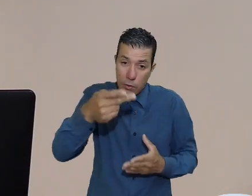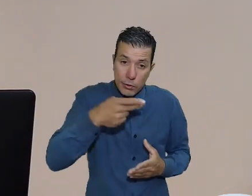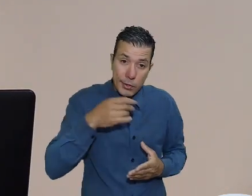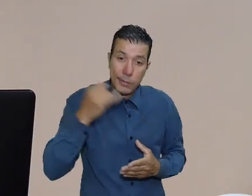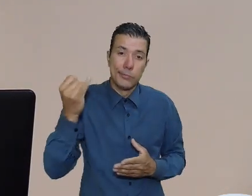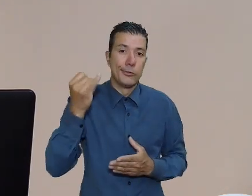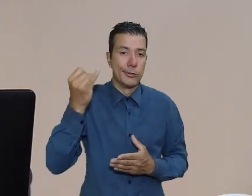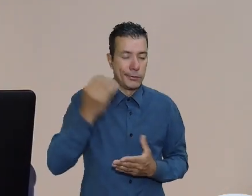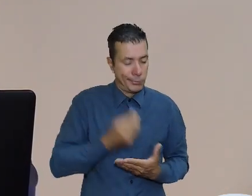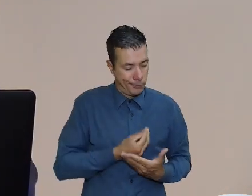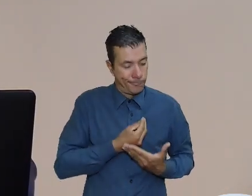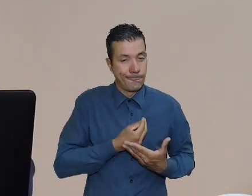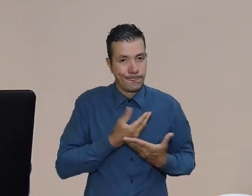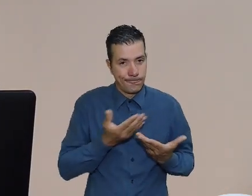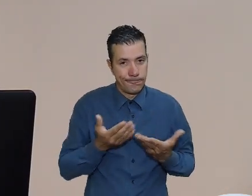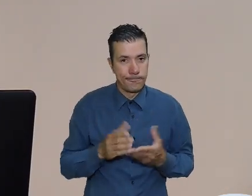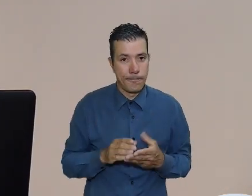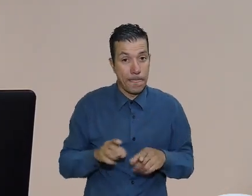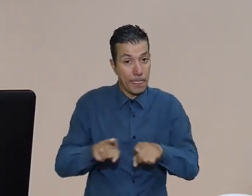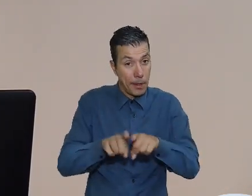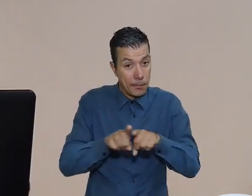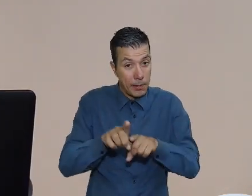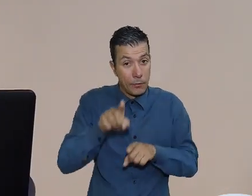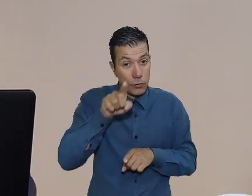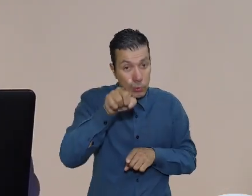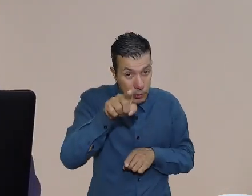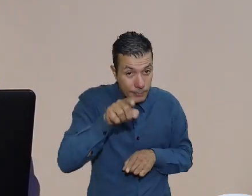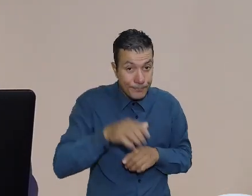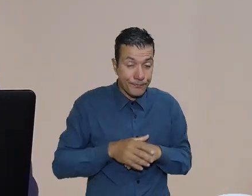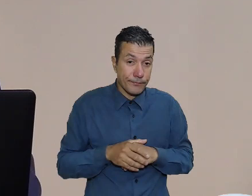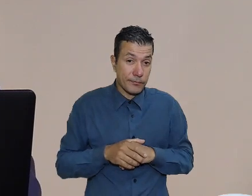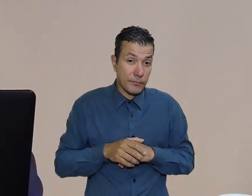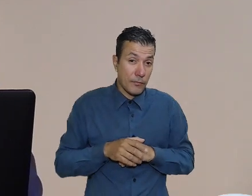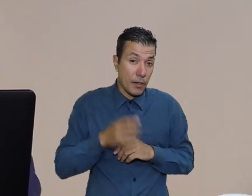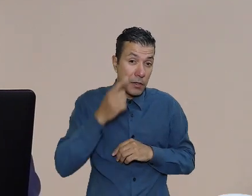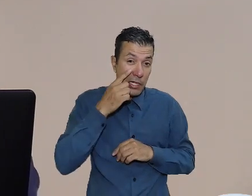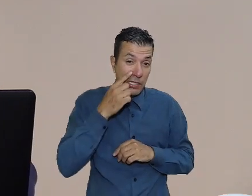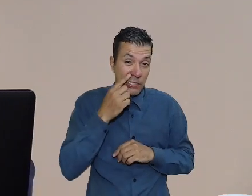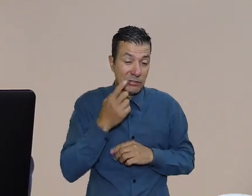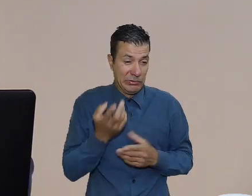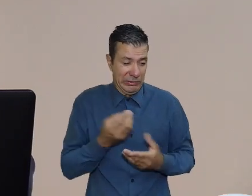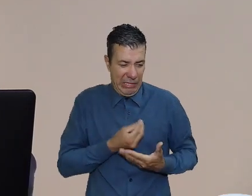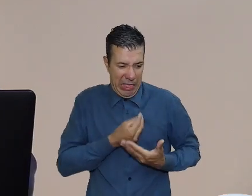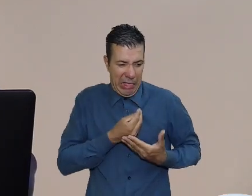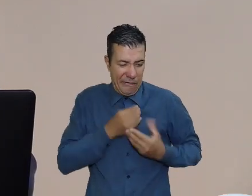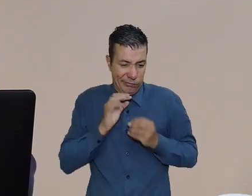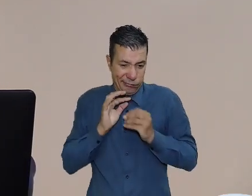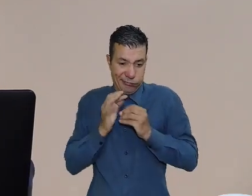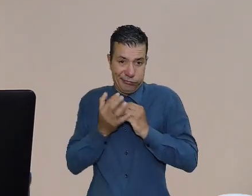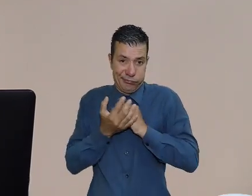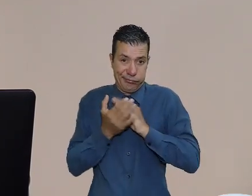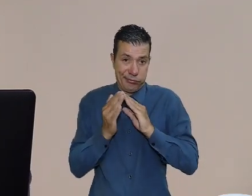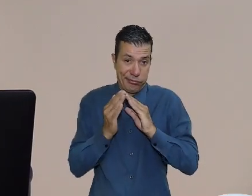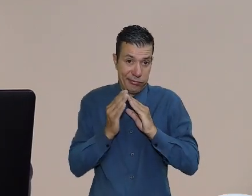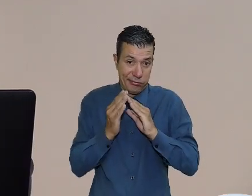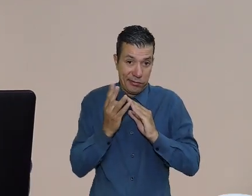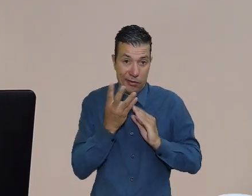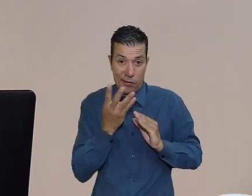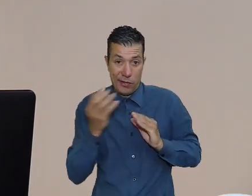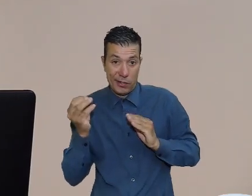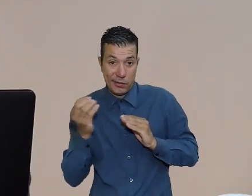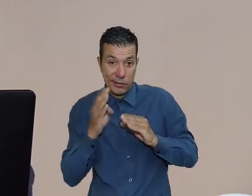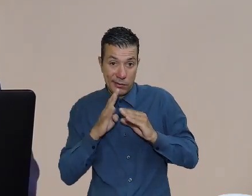você. Eu quero dizer para você mais uma vez nessa noite, você que ainda está vivendo esse momento de quarentena, Deus está do nosso